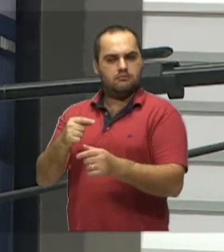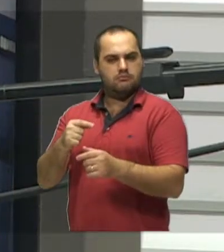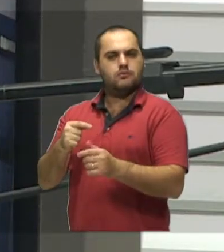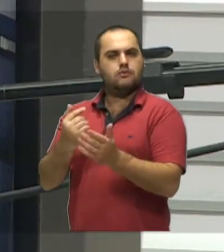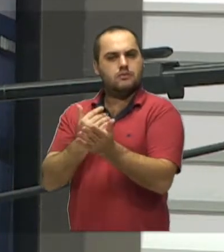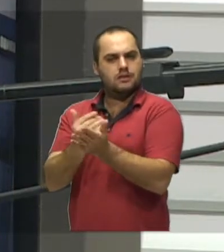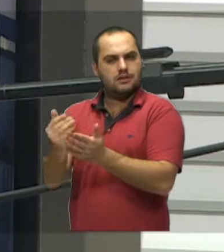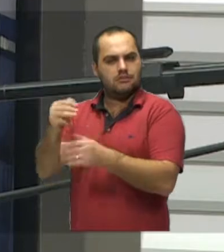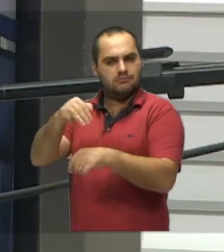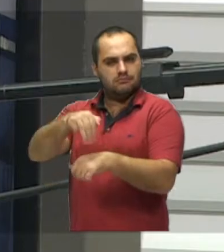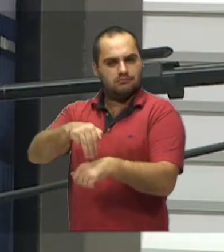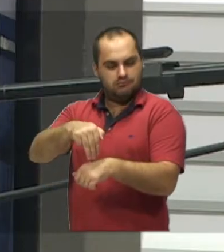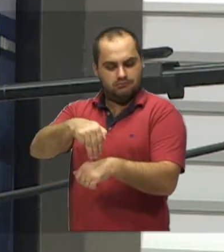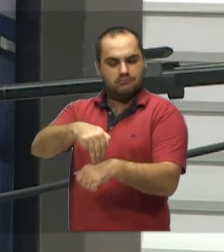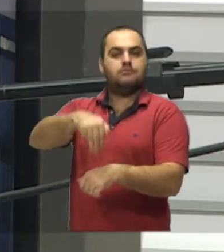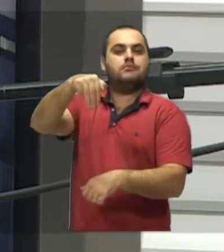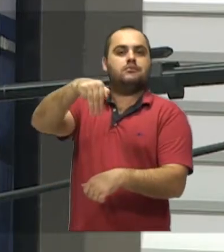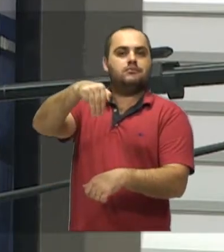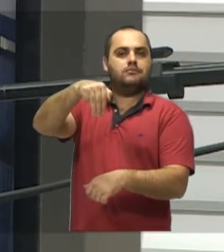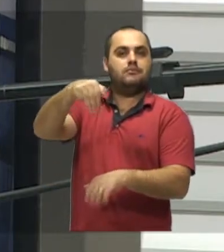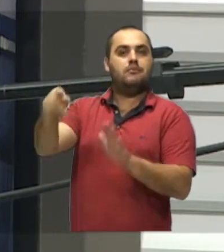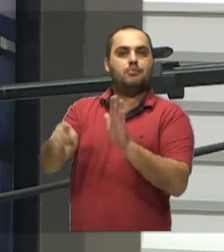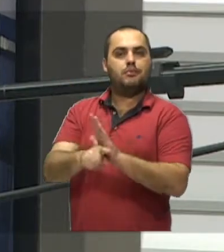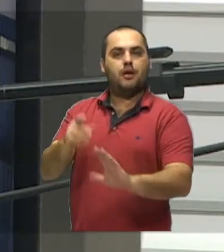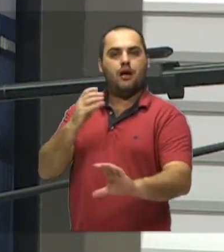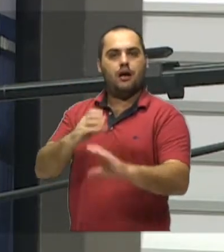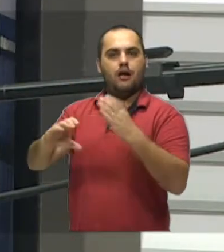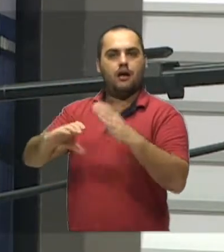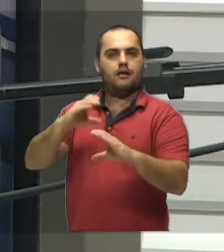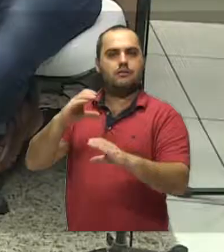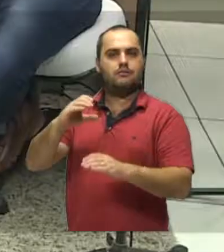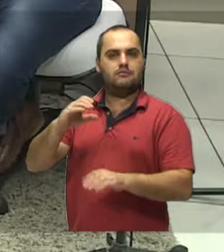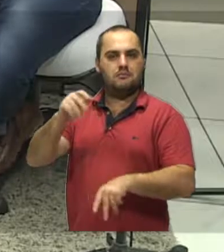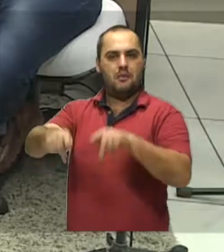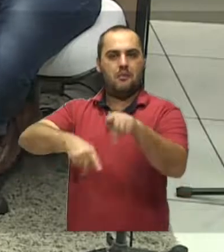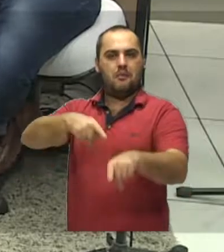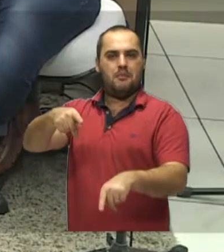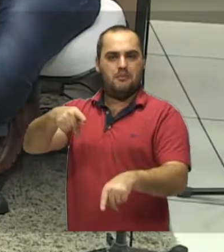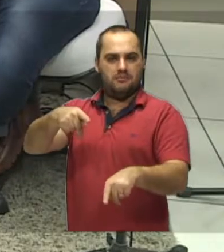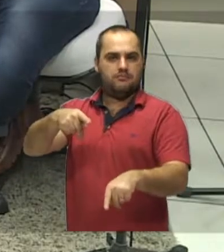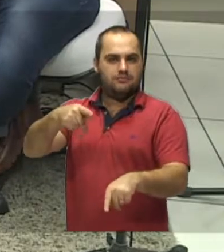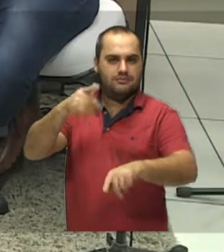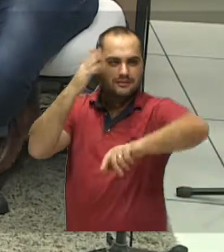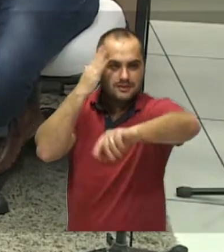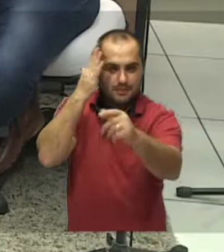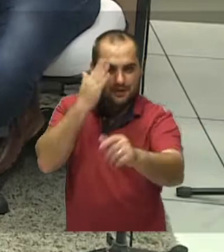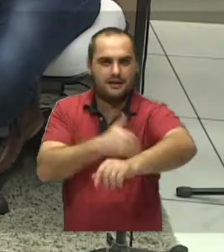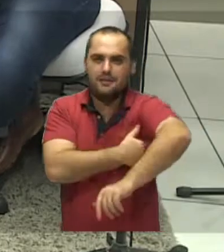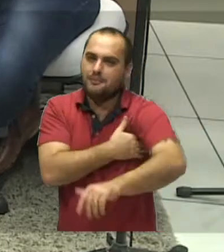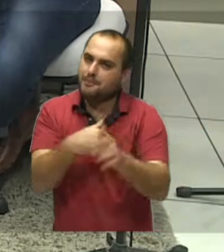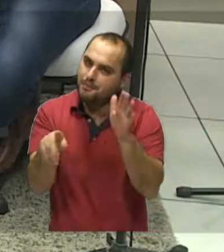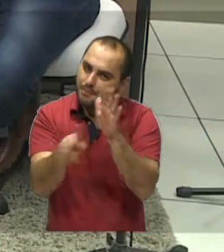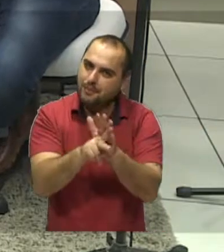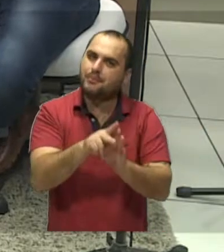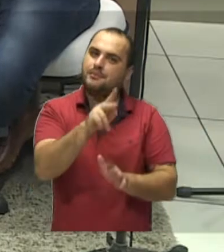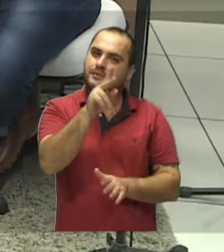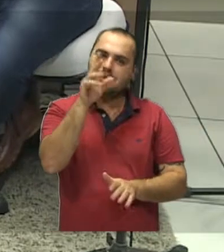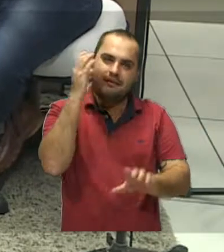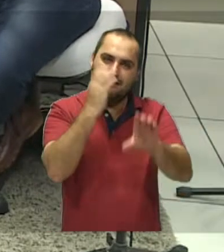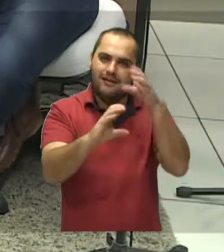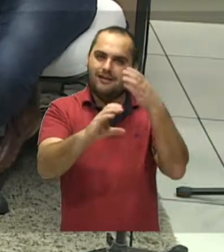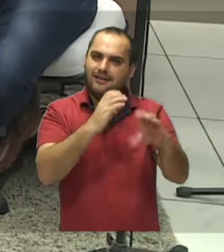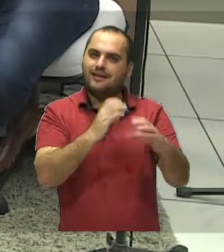o meu mestrado para estudar canto popular, que era o que eu sabia fazer cantando, e era o que eu estava estudando